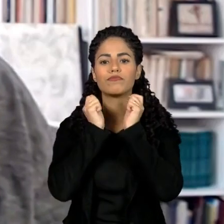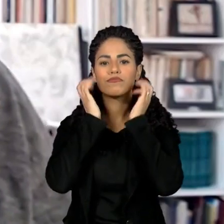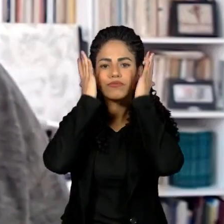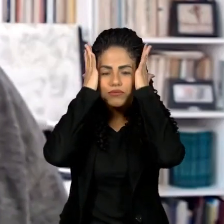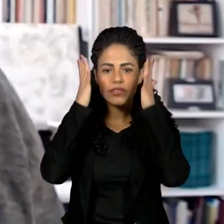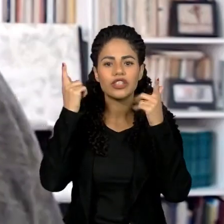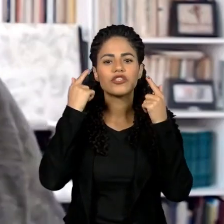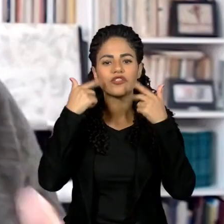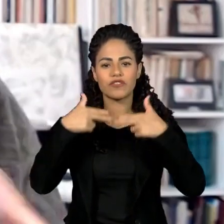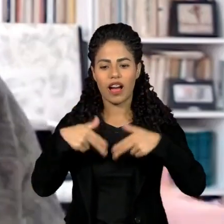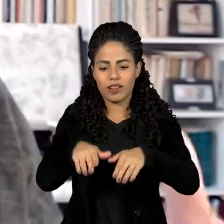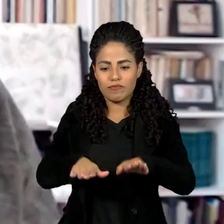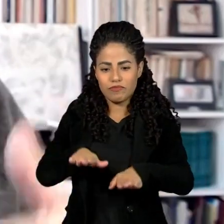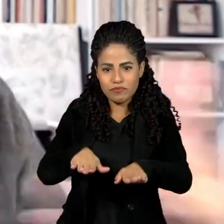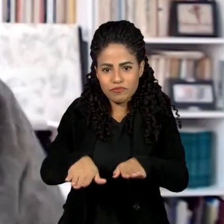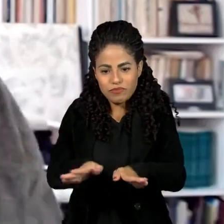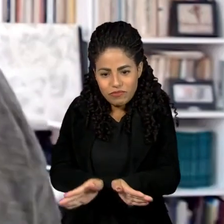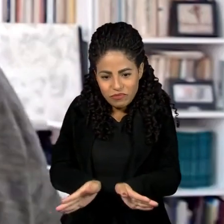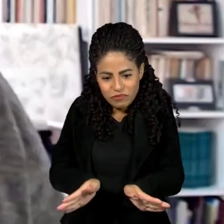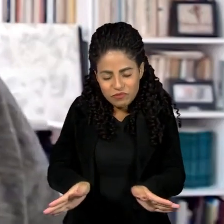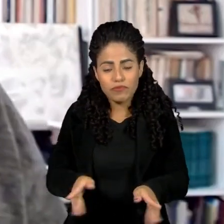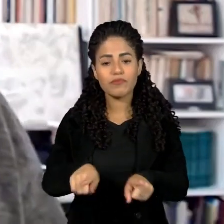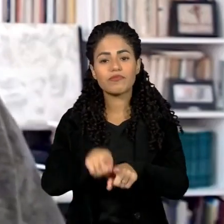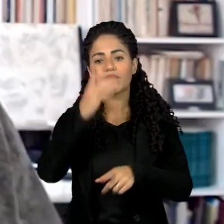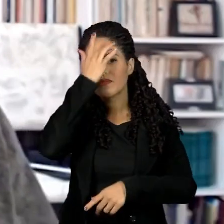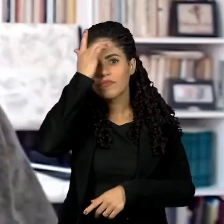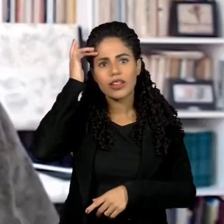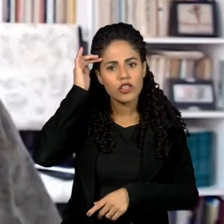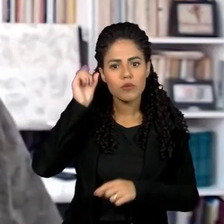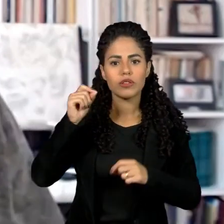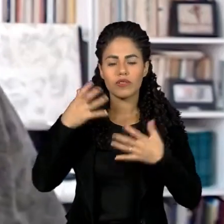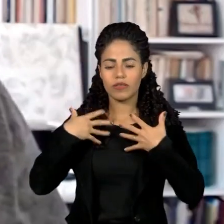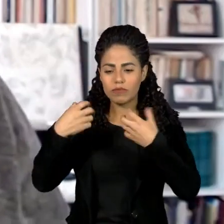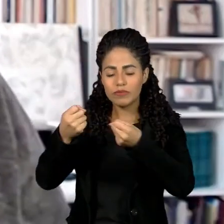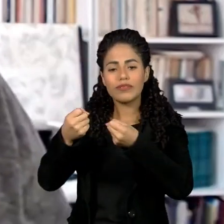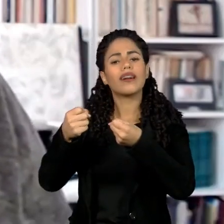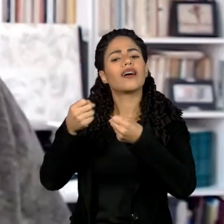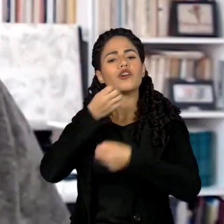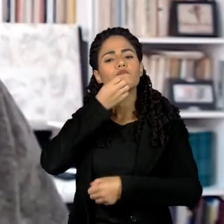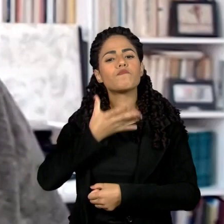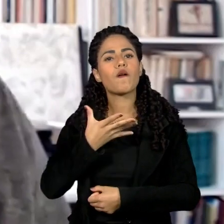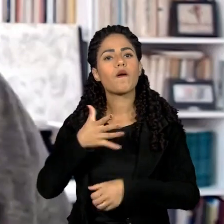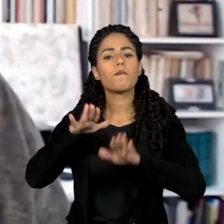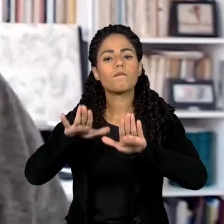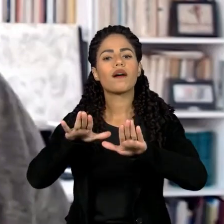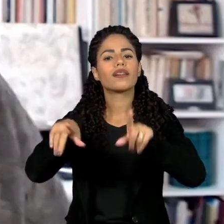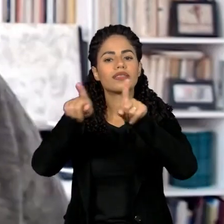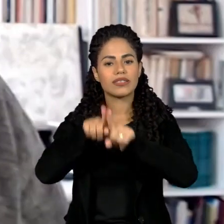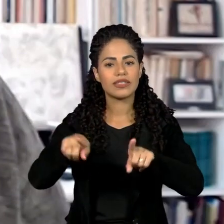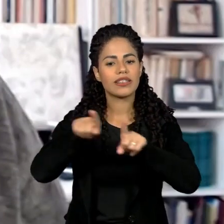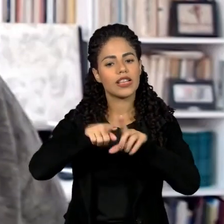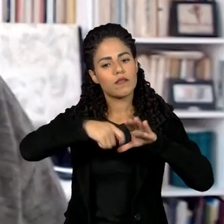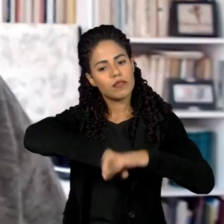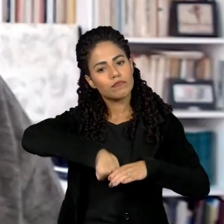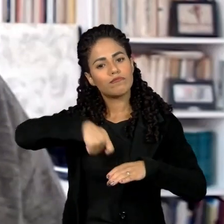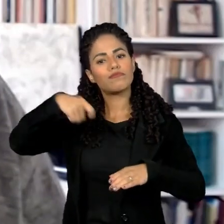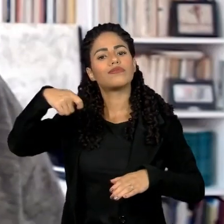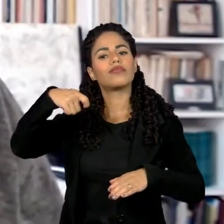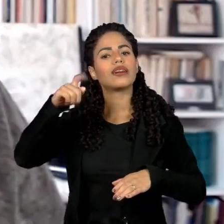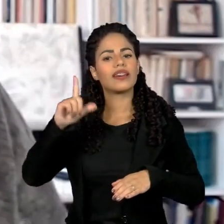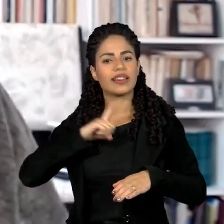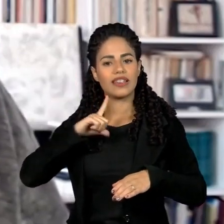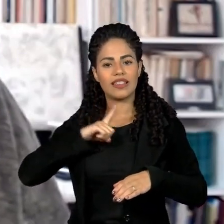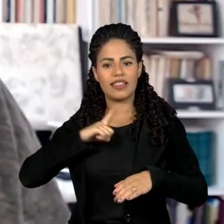sim, folclore também embarca as visagens que tanto nos encantam, mas também é a espada de São Jorge que está no canto da nossa